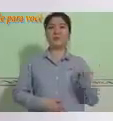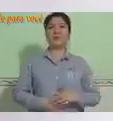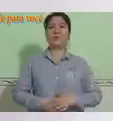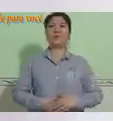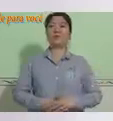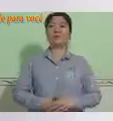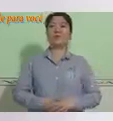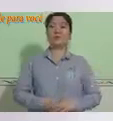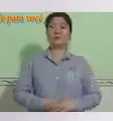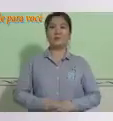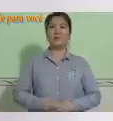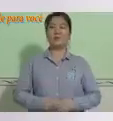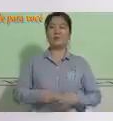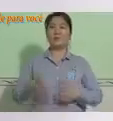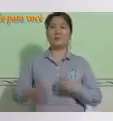chi.